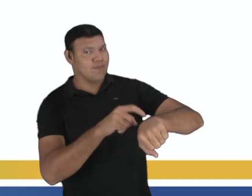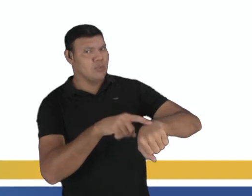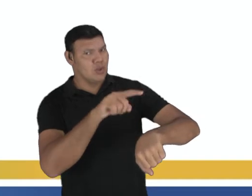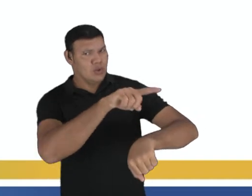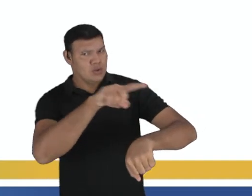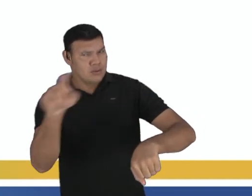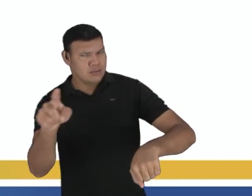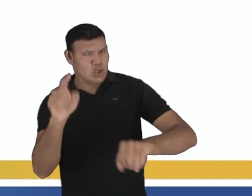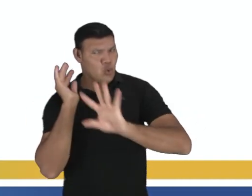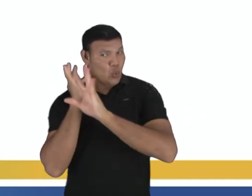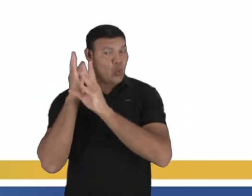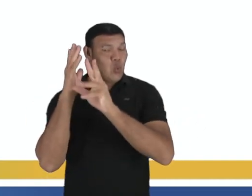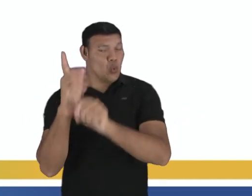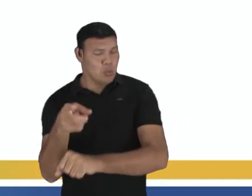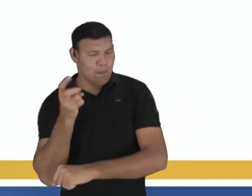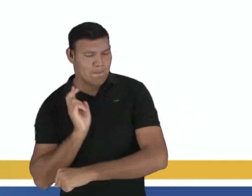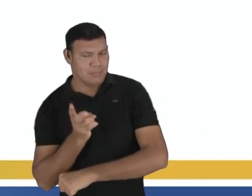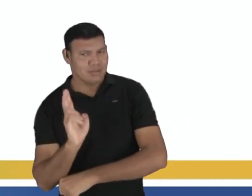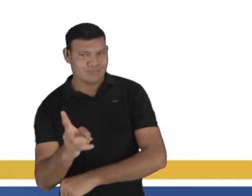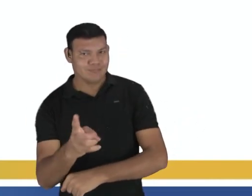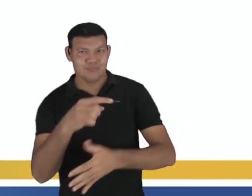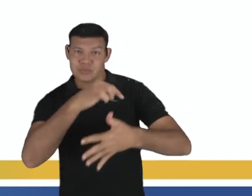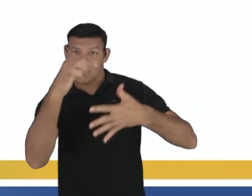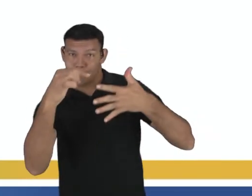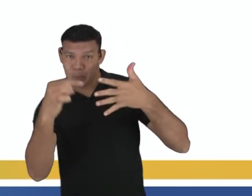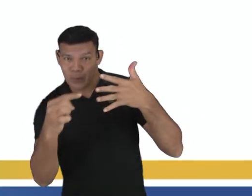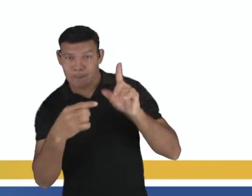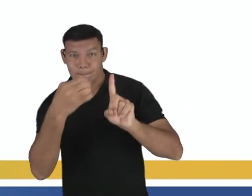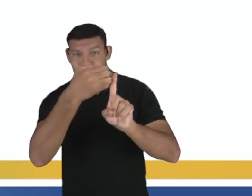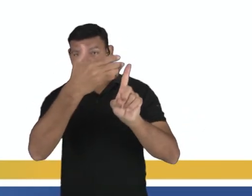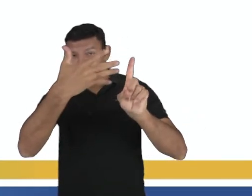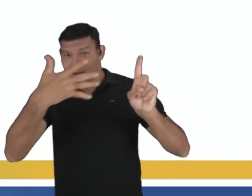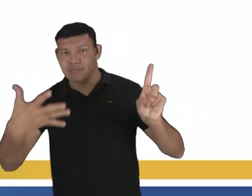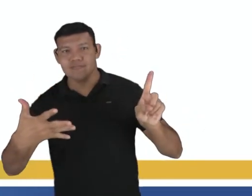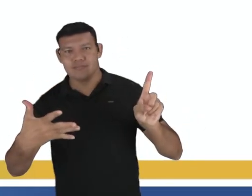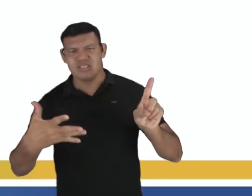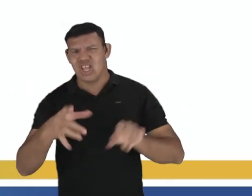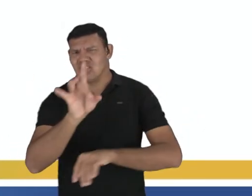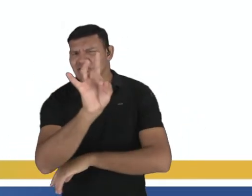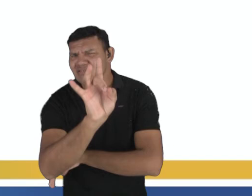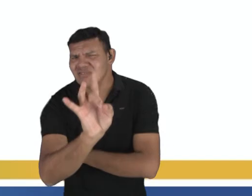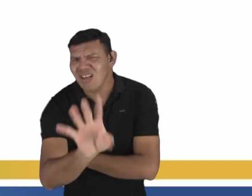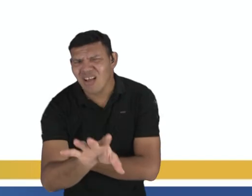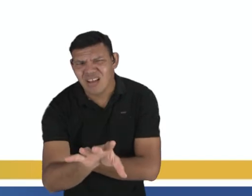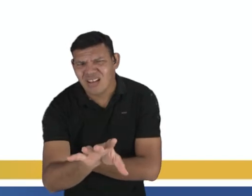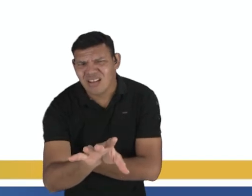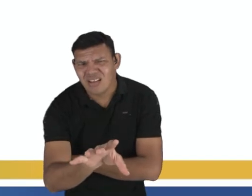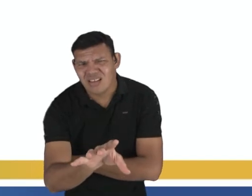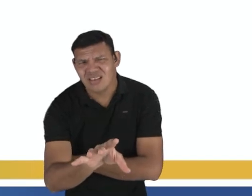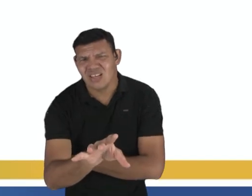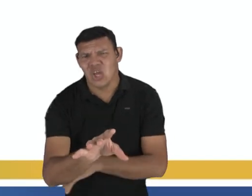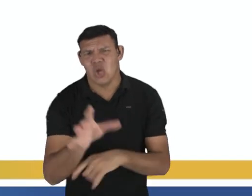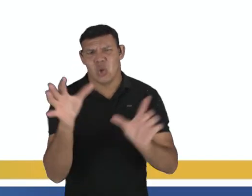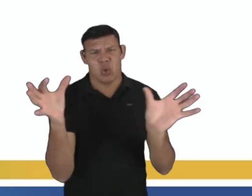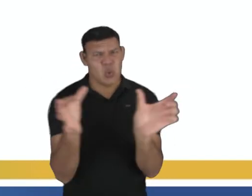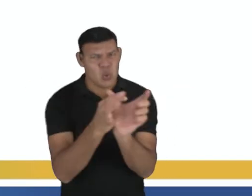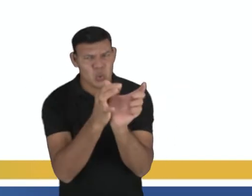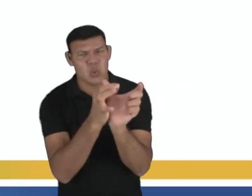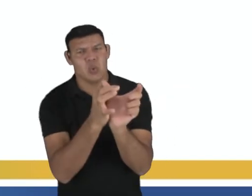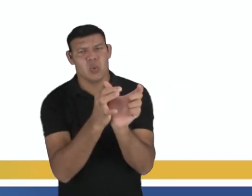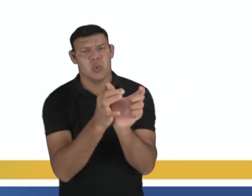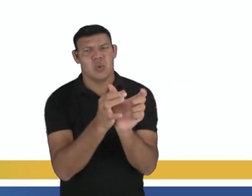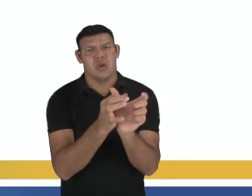estarem sempre revisando, porque os operadores argumentativos, eles não só são